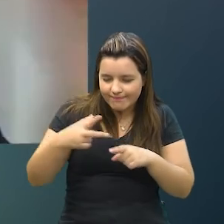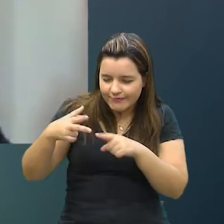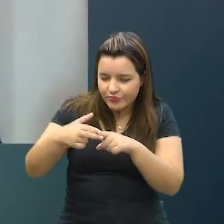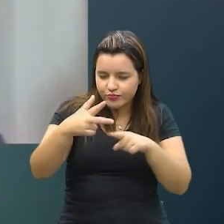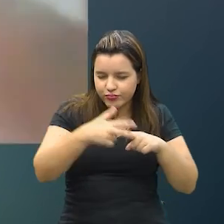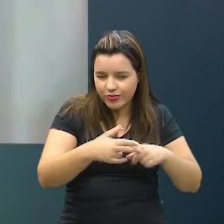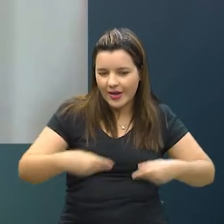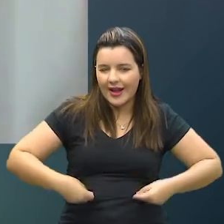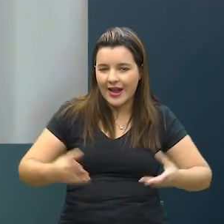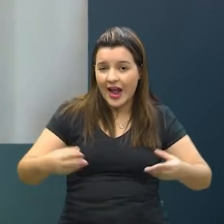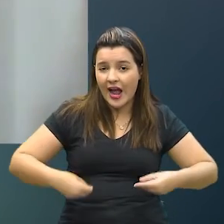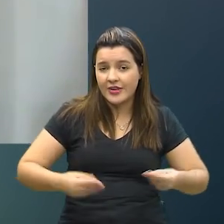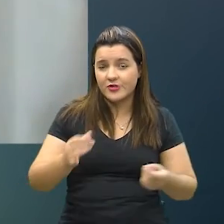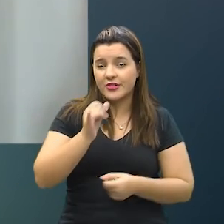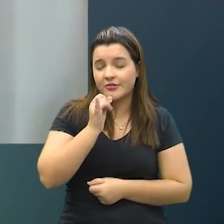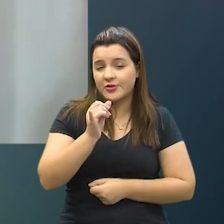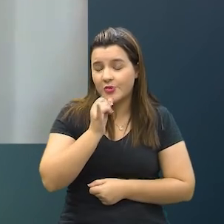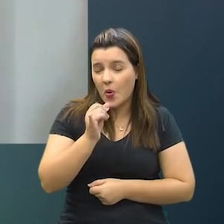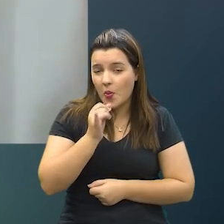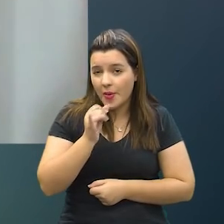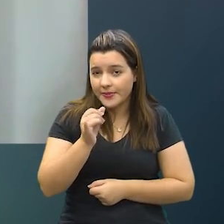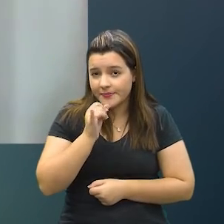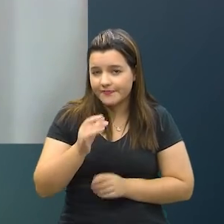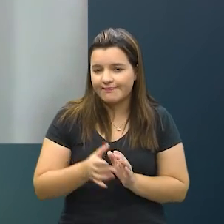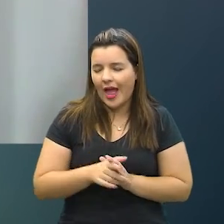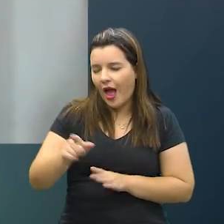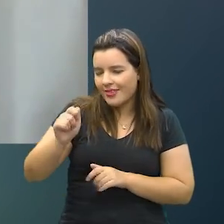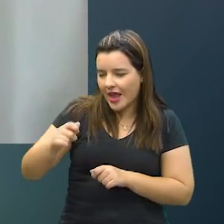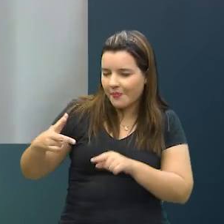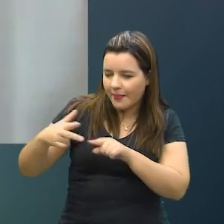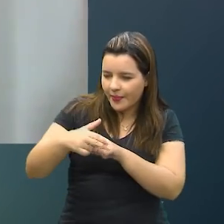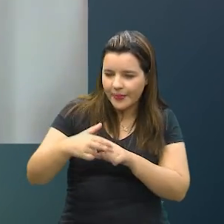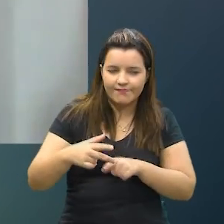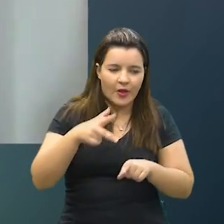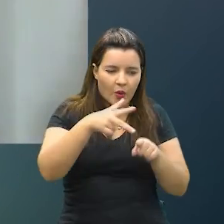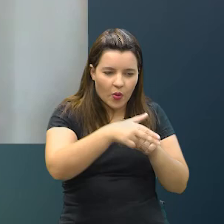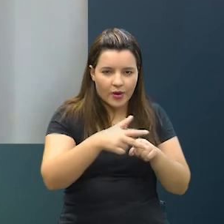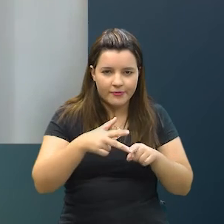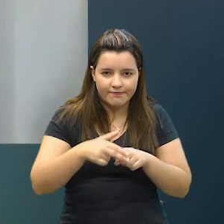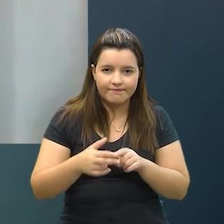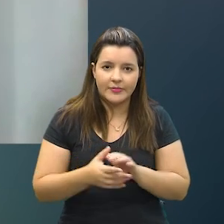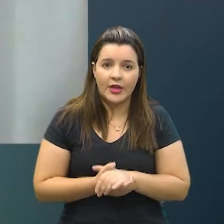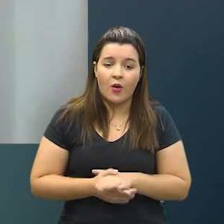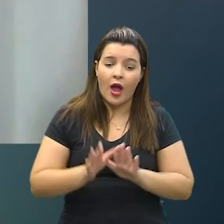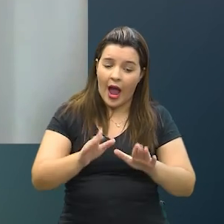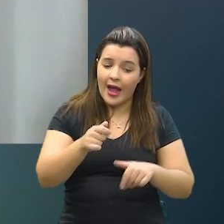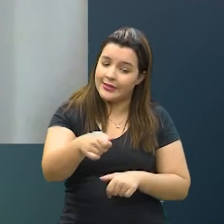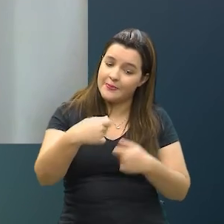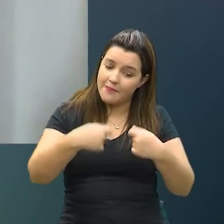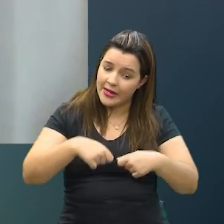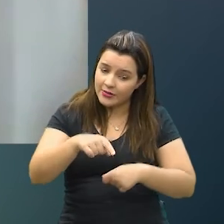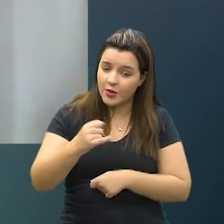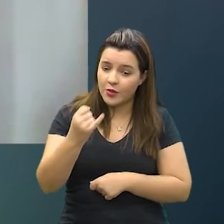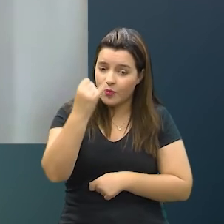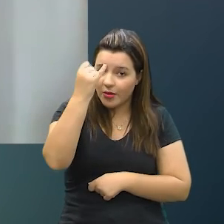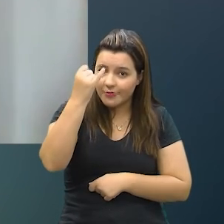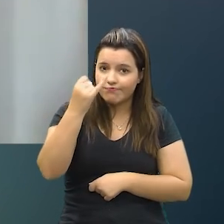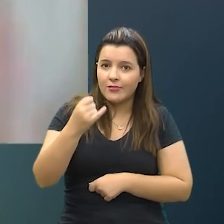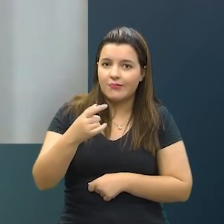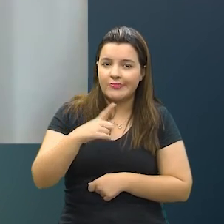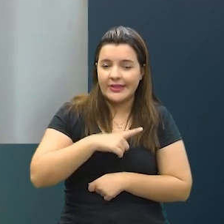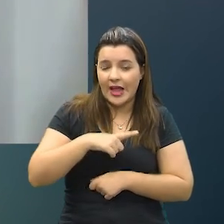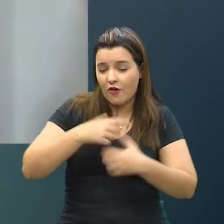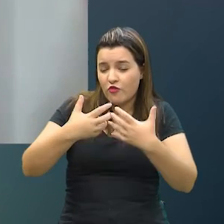de processo e de custo. O que você pode fazer para que você mantenha uma operação mínima, né, que